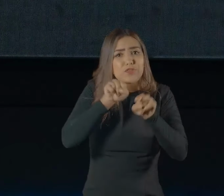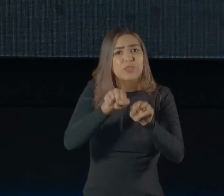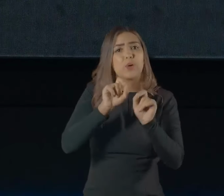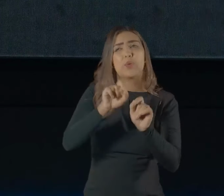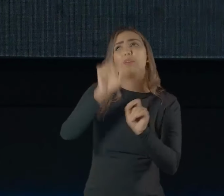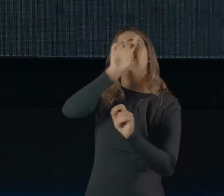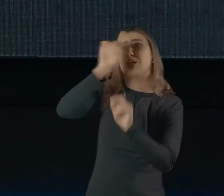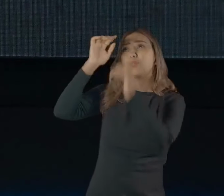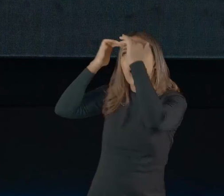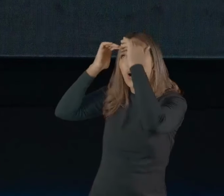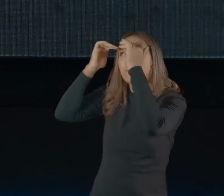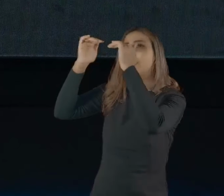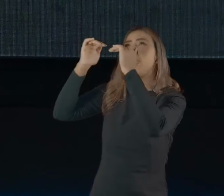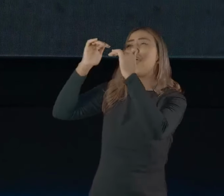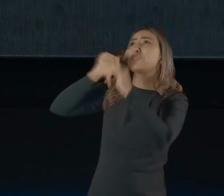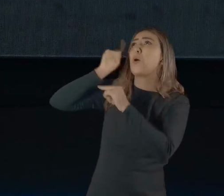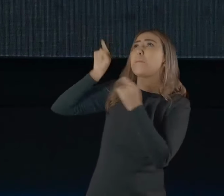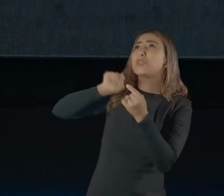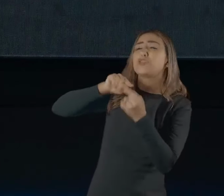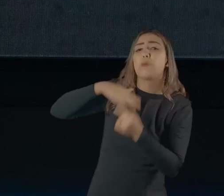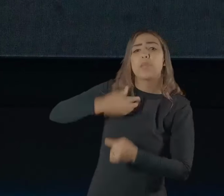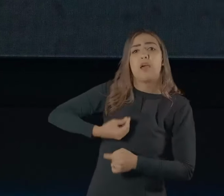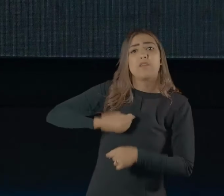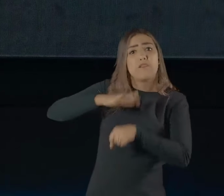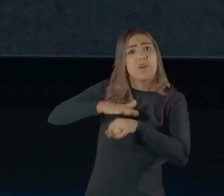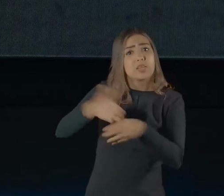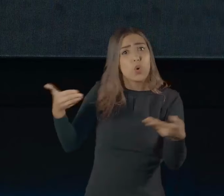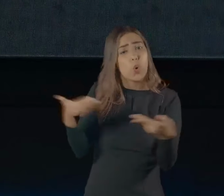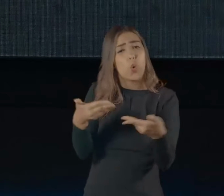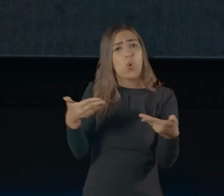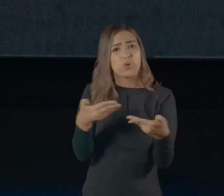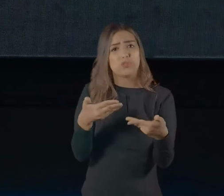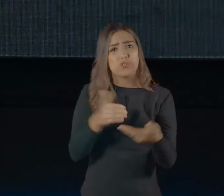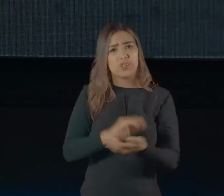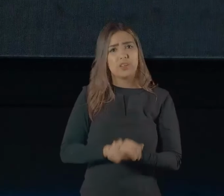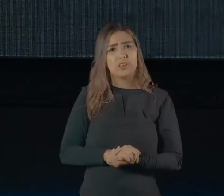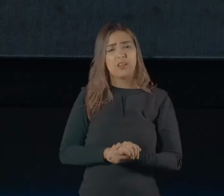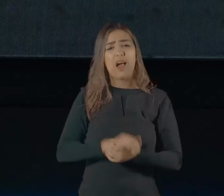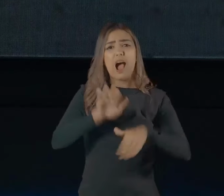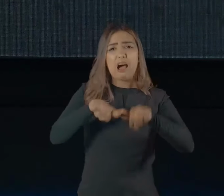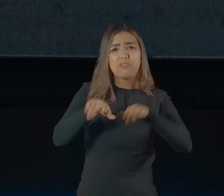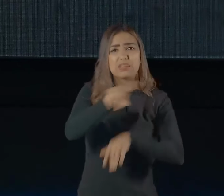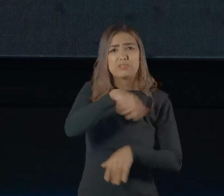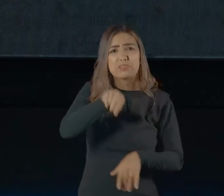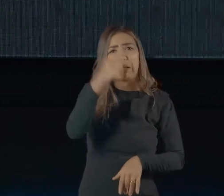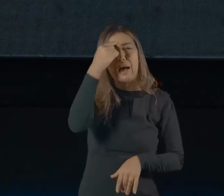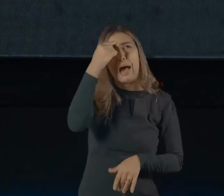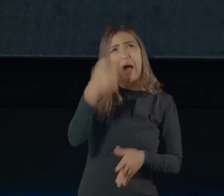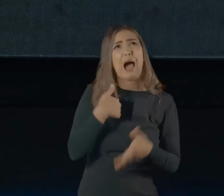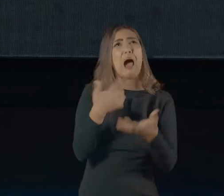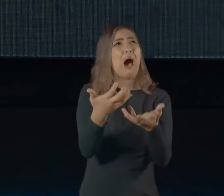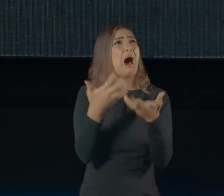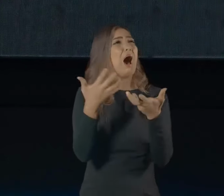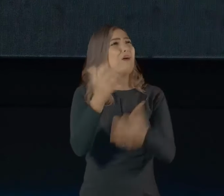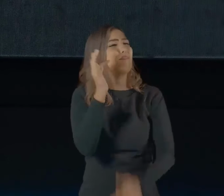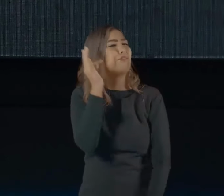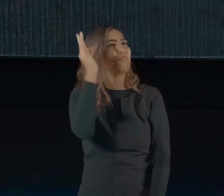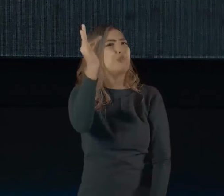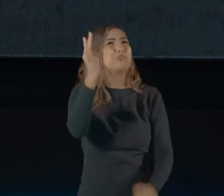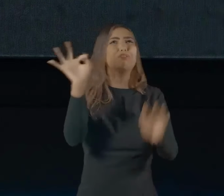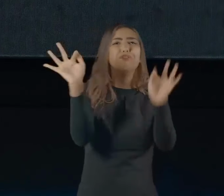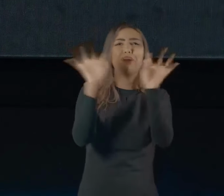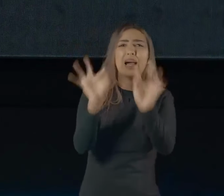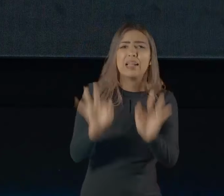momento. Tem muita gente correndo atrás de felicidade. Eu quero ser feliz. Ai, se Deus me der